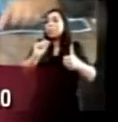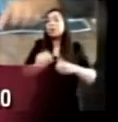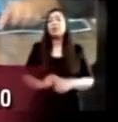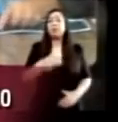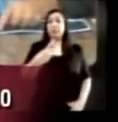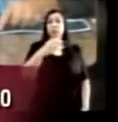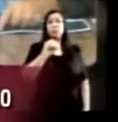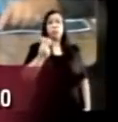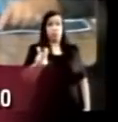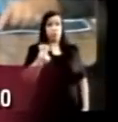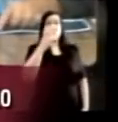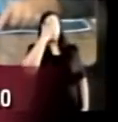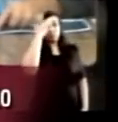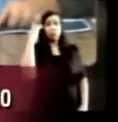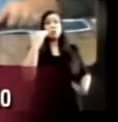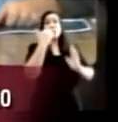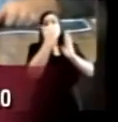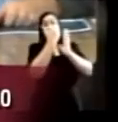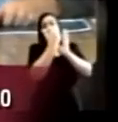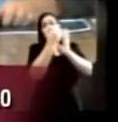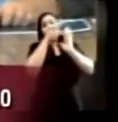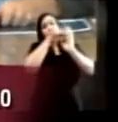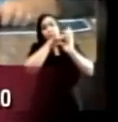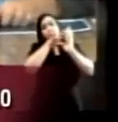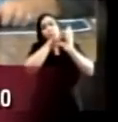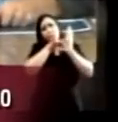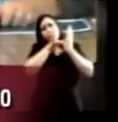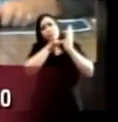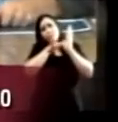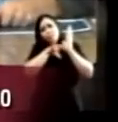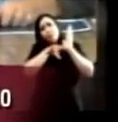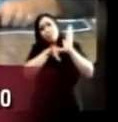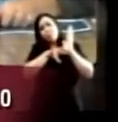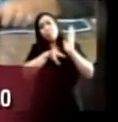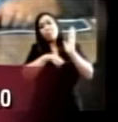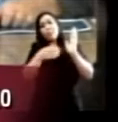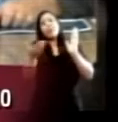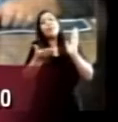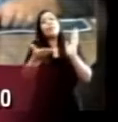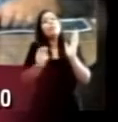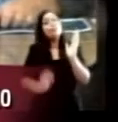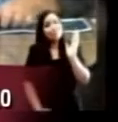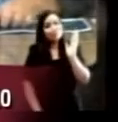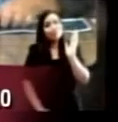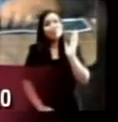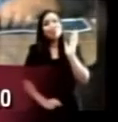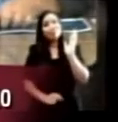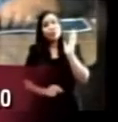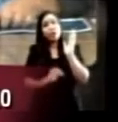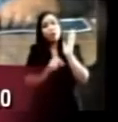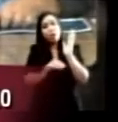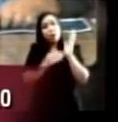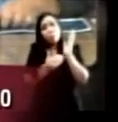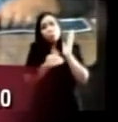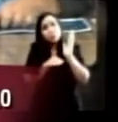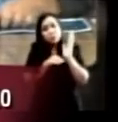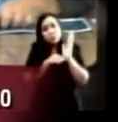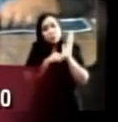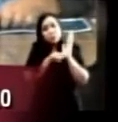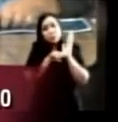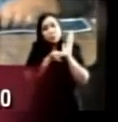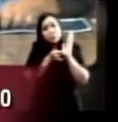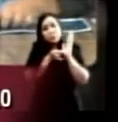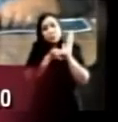casos. E olha como vinha caindo, maravilhosamente bem. E agora ela voltou a